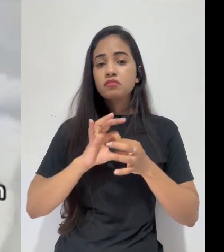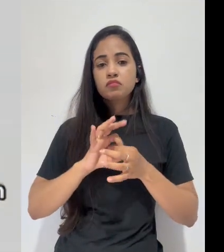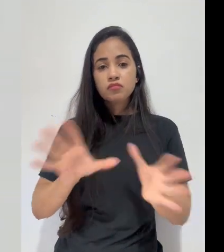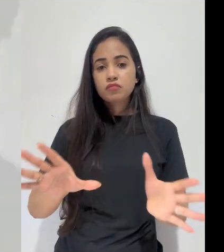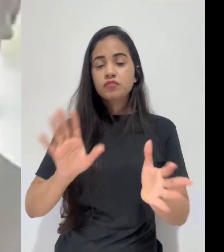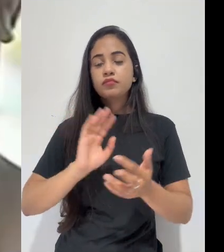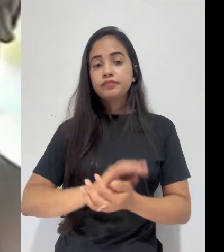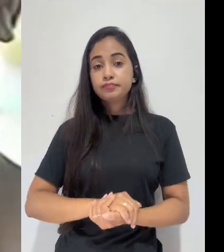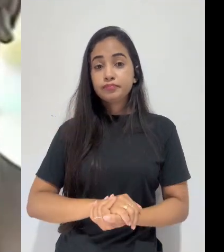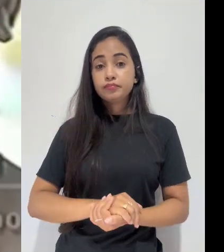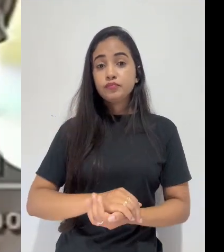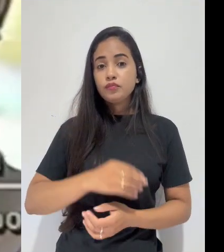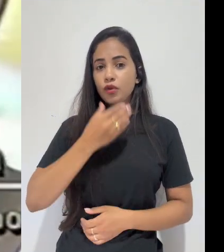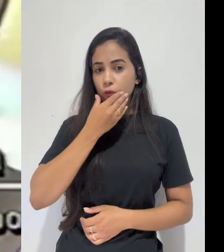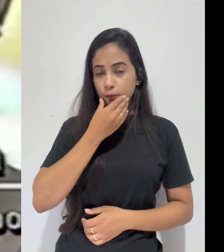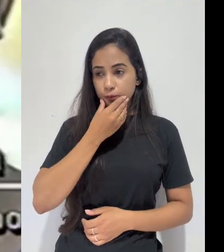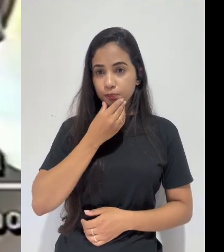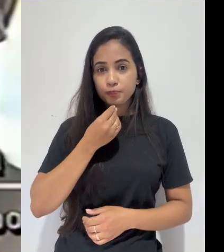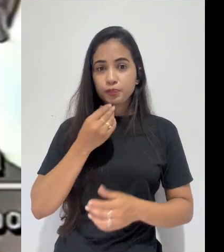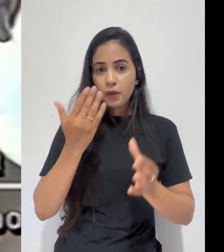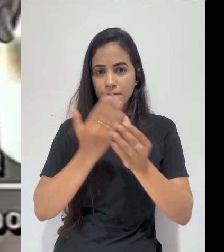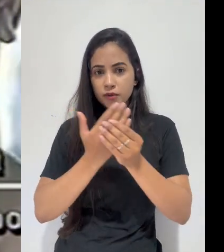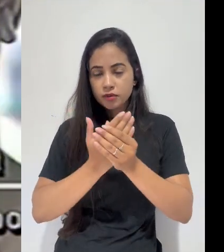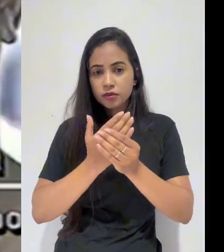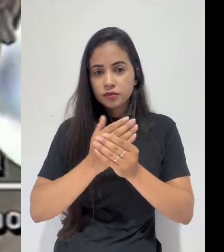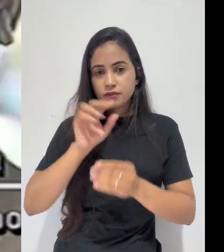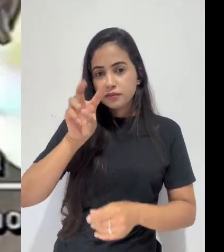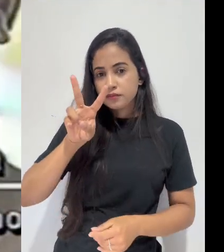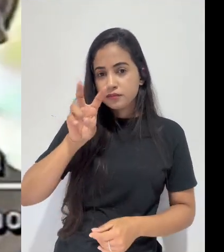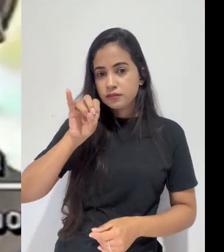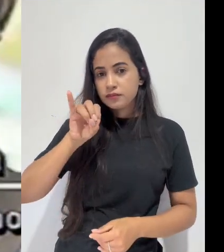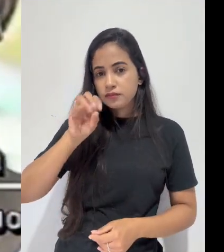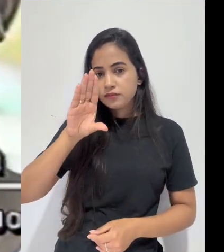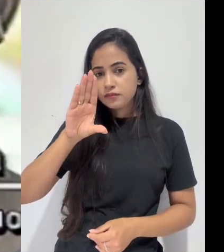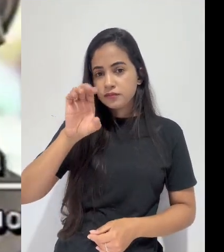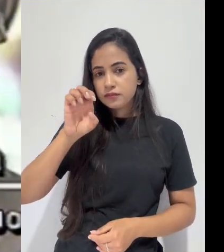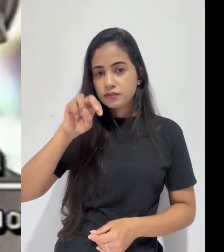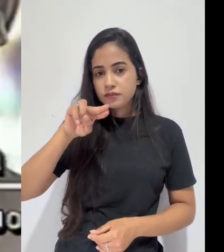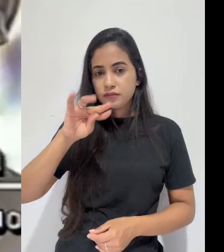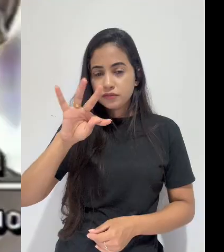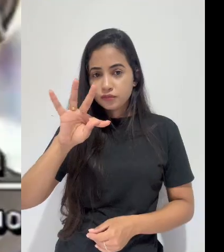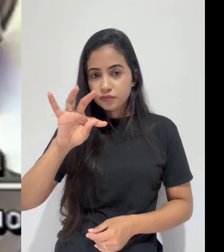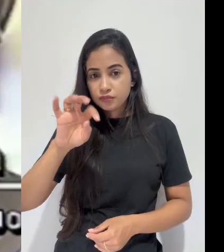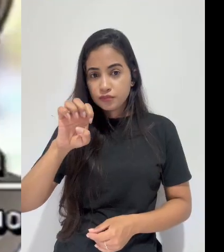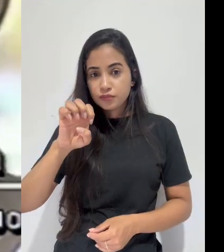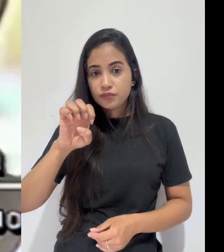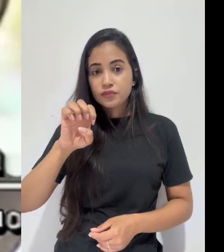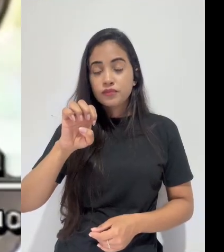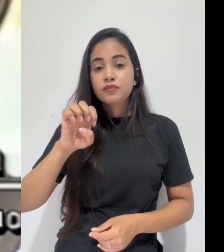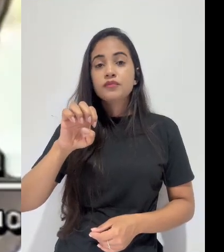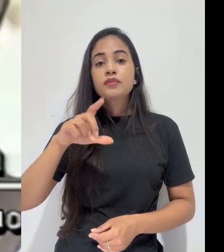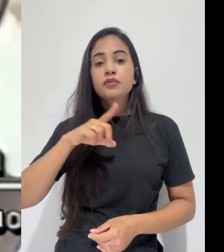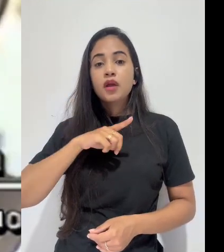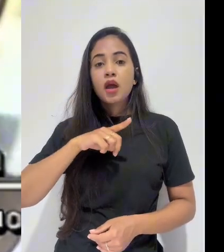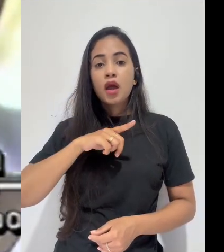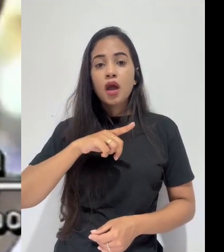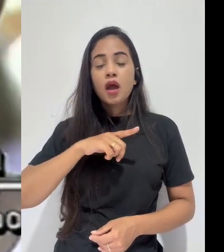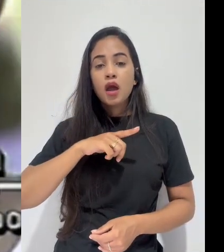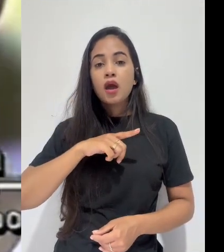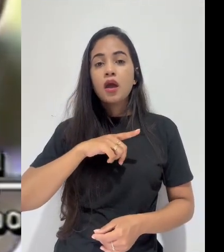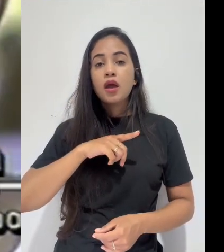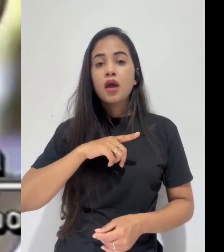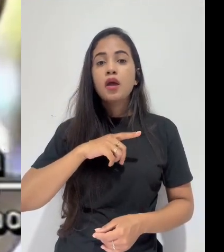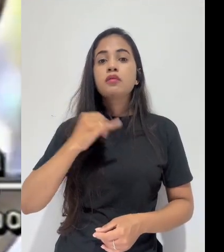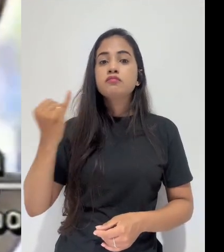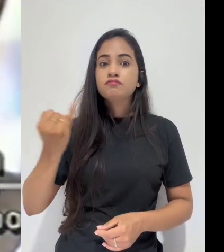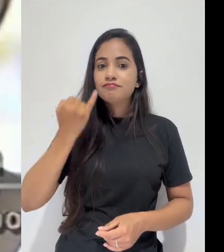regra. O caso Vicente Espírito Santo, ele preenche uma enorme lacuna para o movimento sindical, na